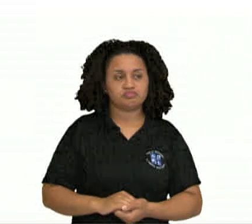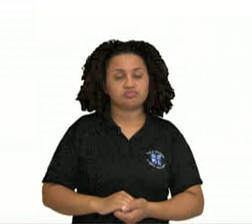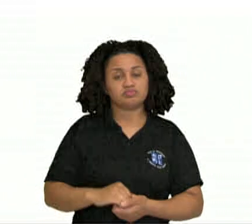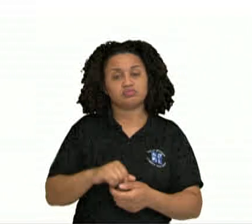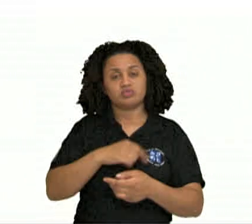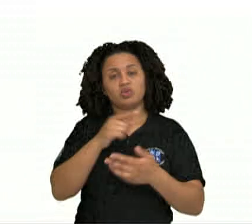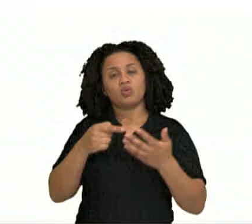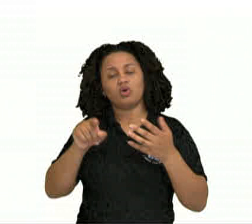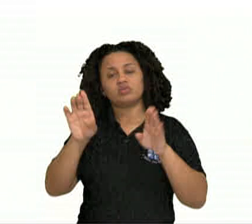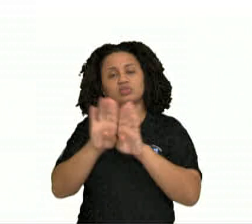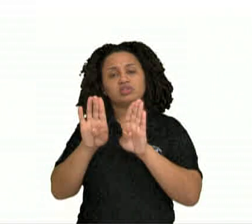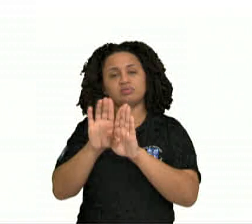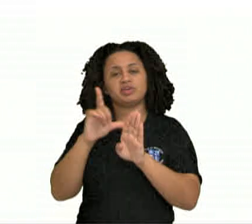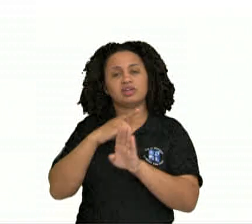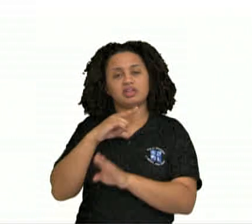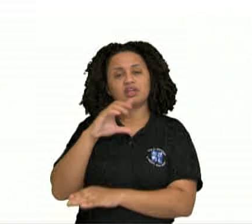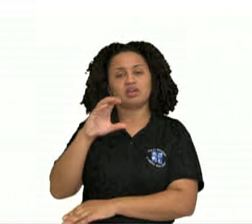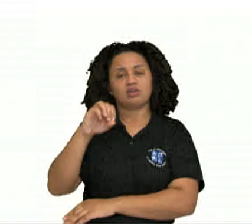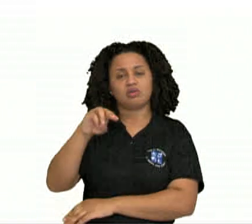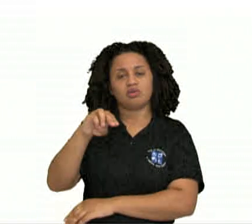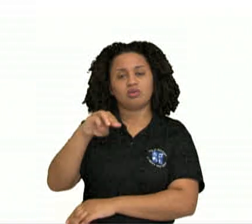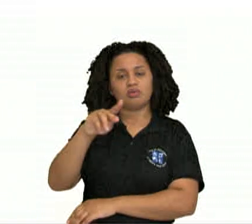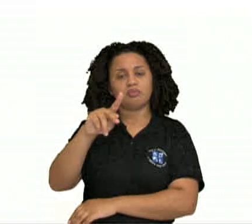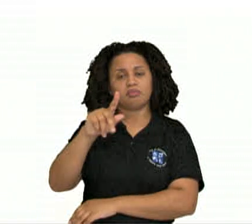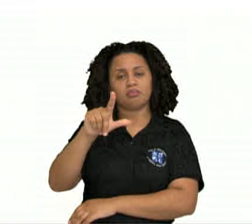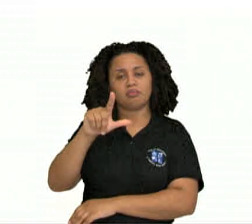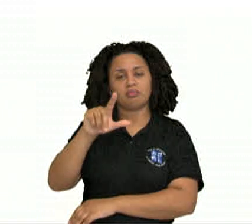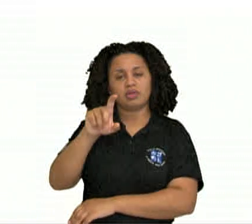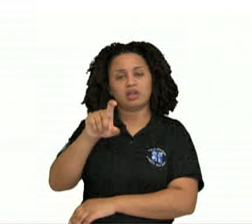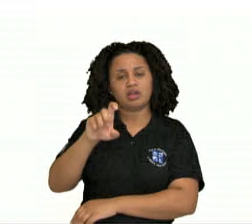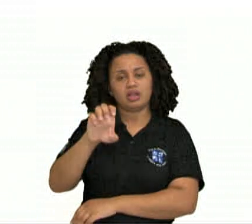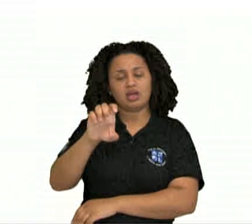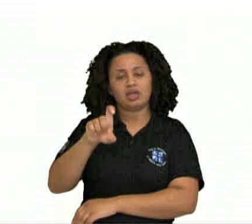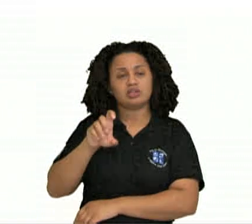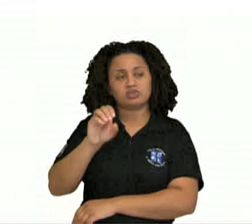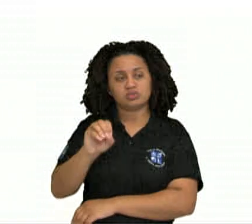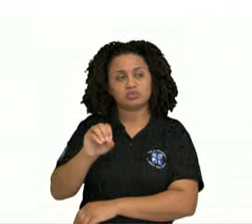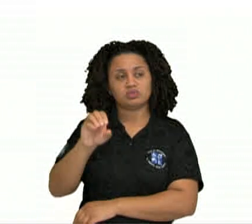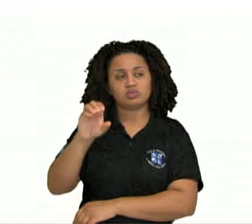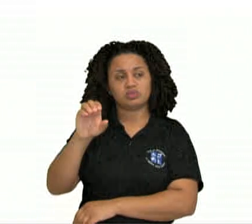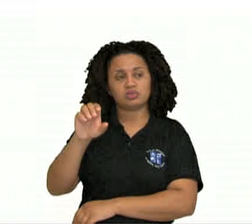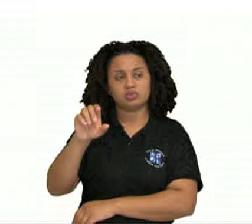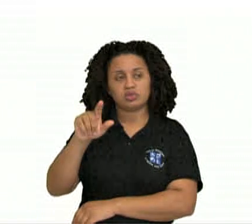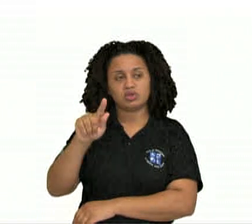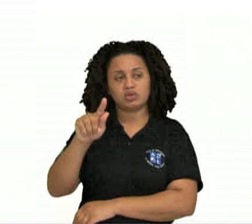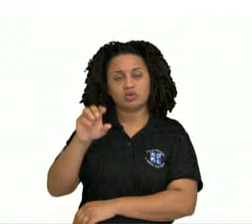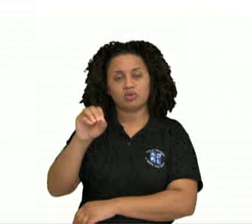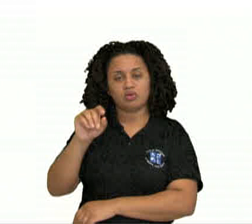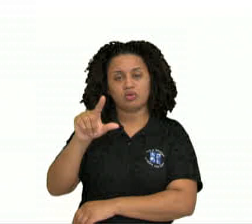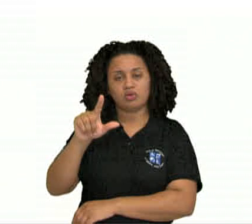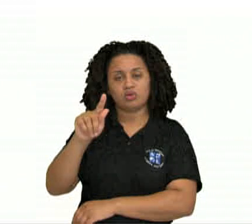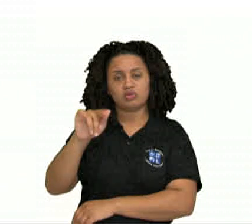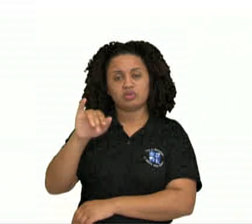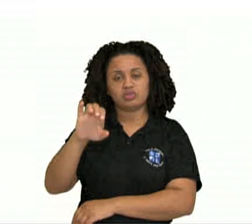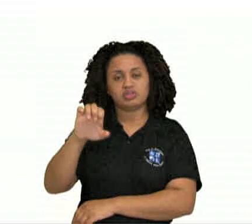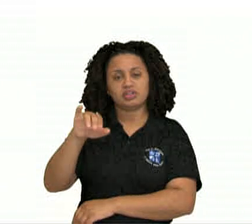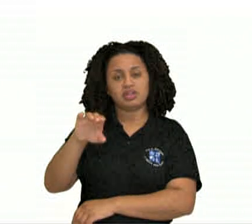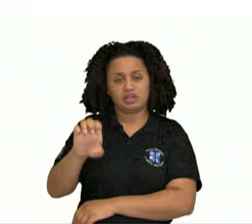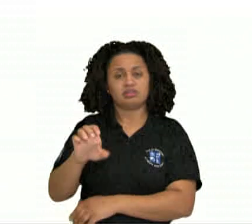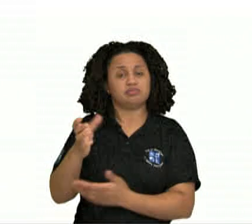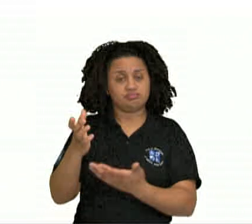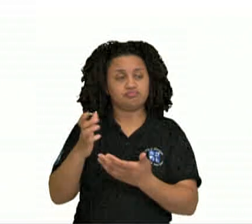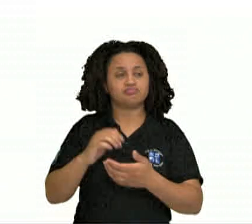complexo golgiense faz uma armazenamento empacotamento eles porta substância nada ele próprio